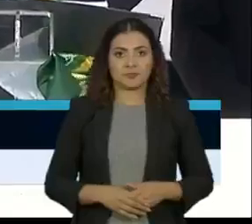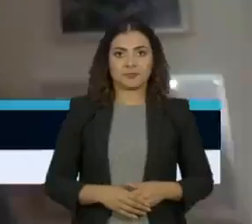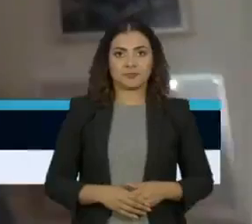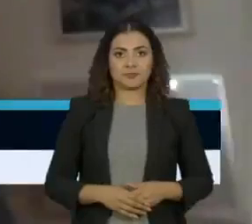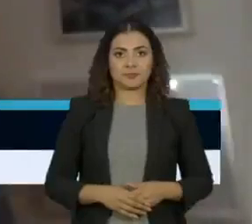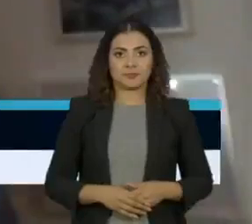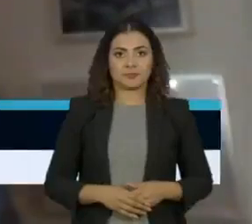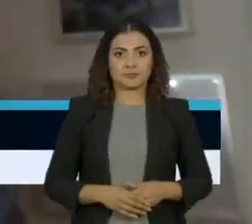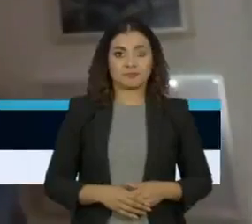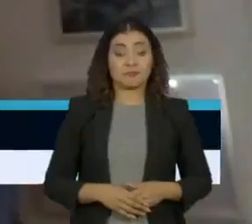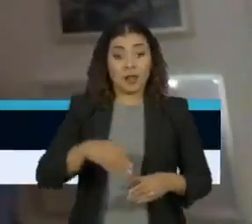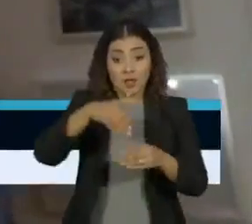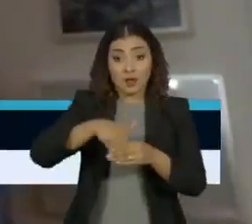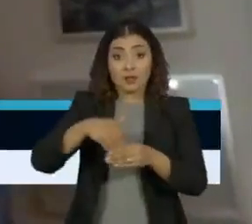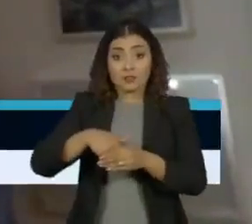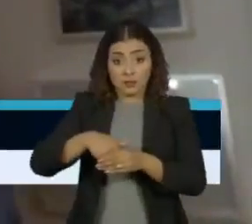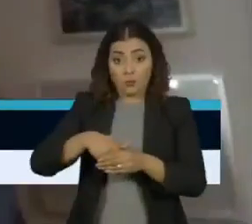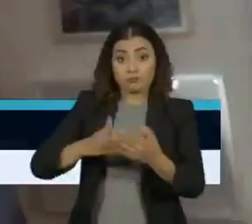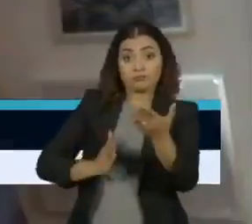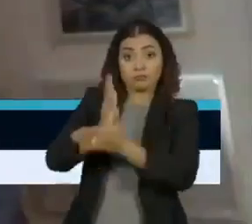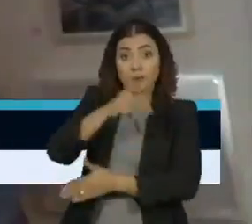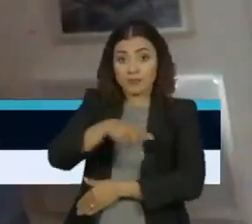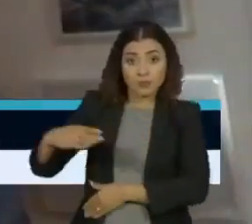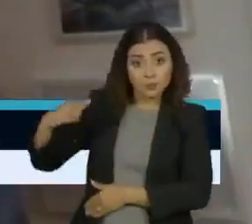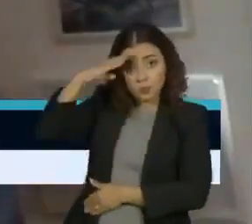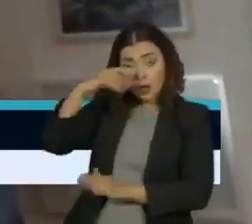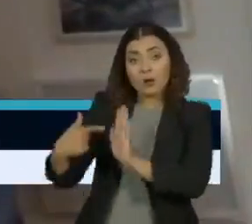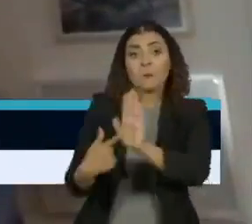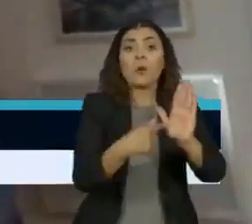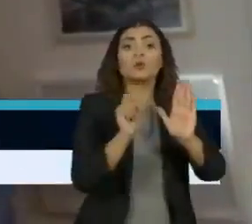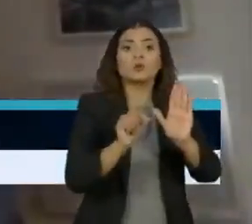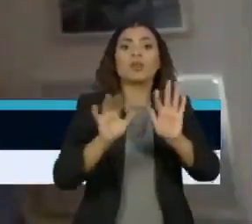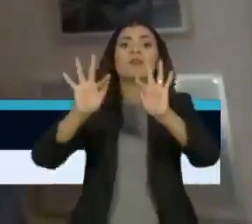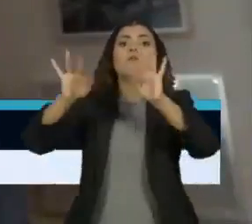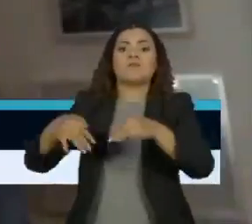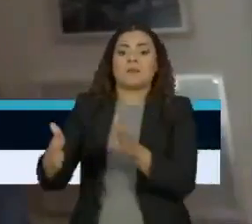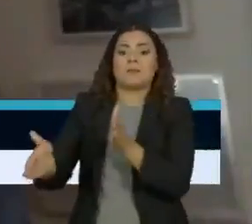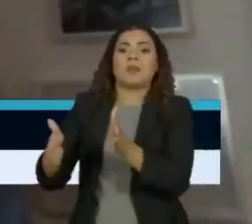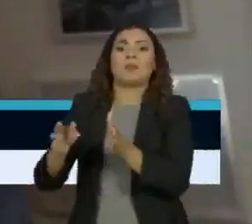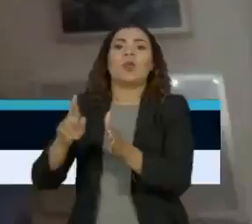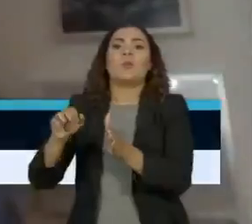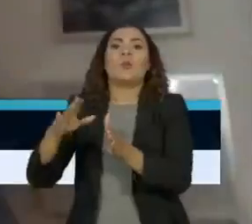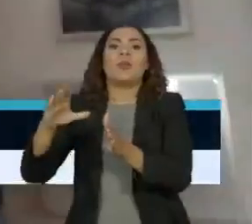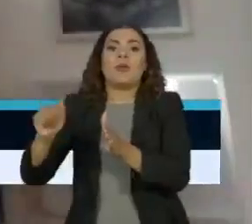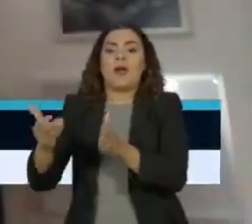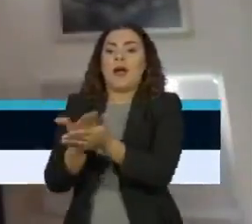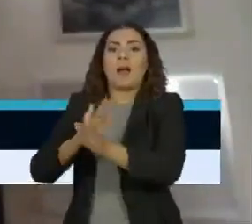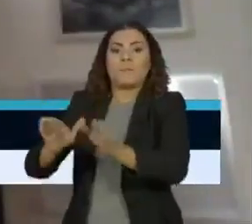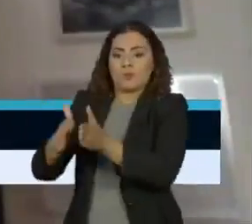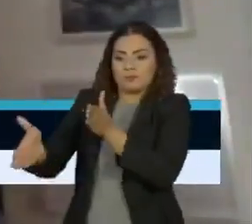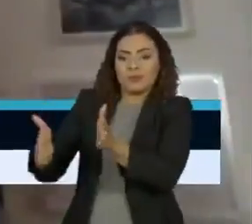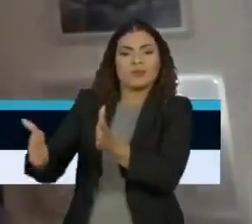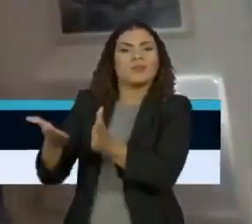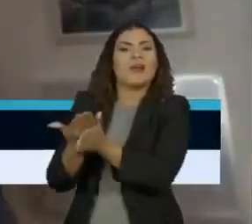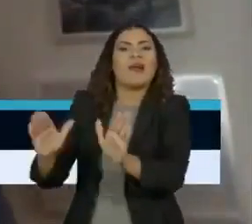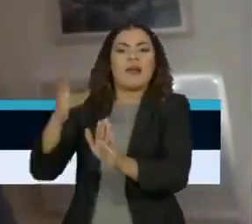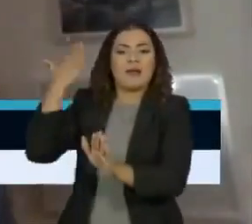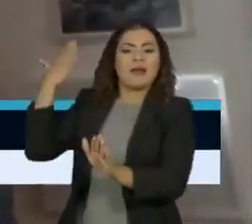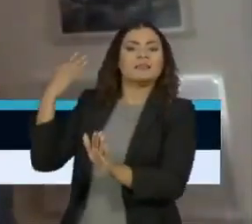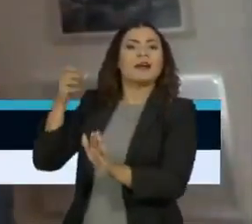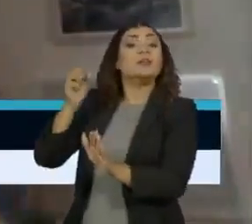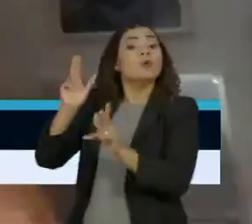todos. A eleição de Bolsonaro, ela marca o fim da nova república no Brasil. A nova república, aquele